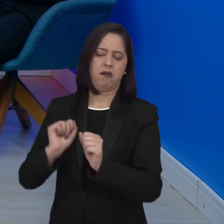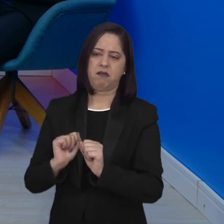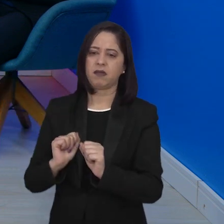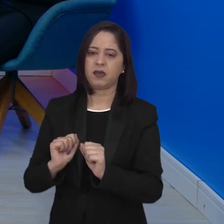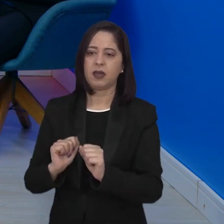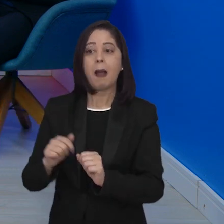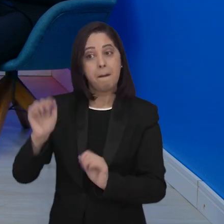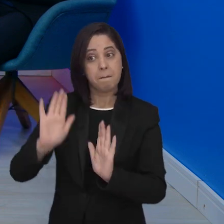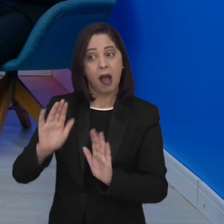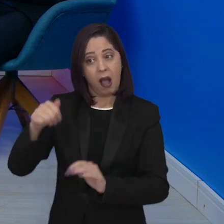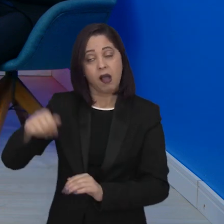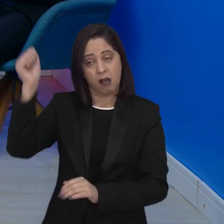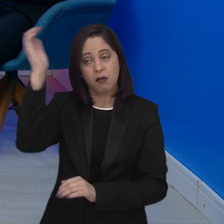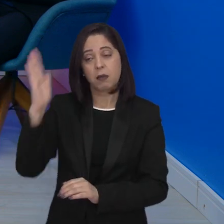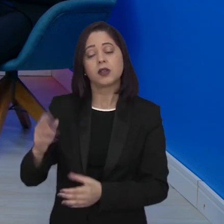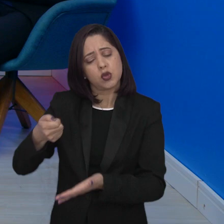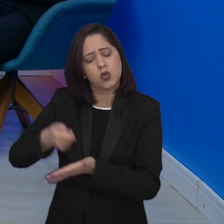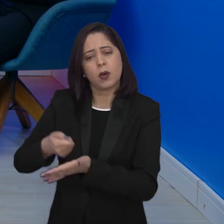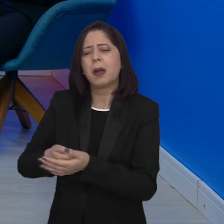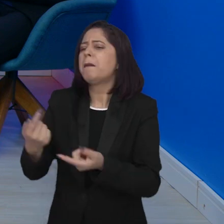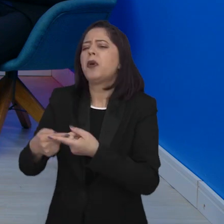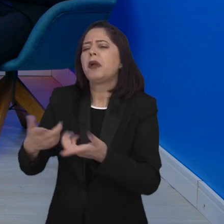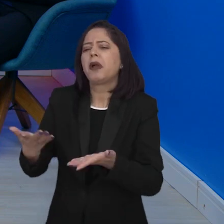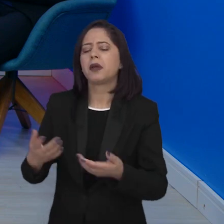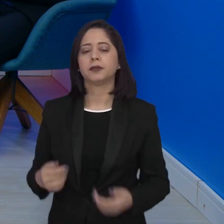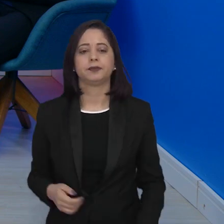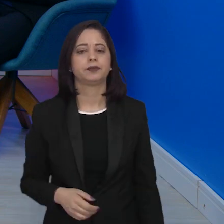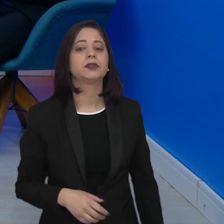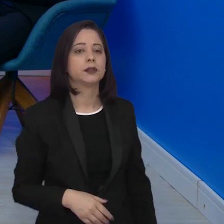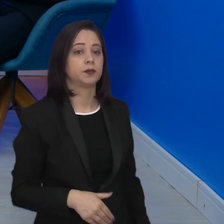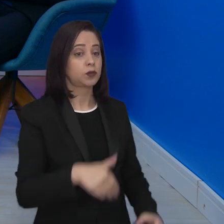aqui no Brasil nós temos o voto obrigatório. Dá para explicar